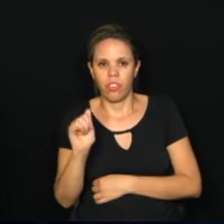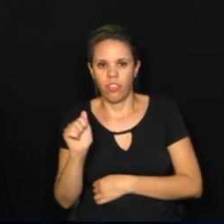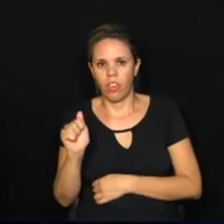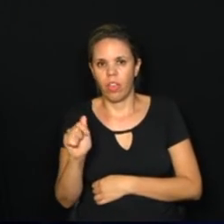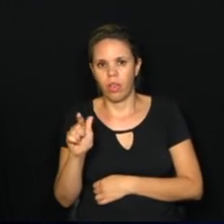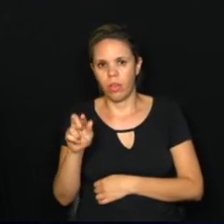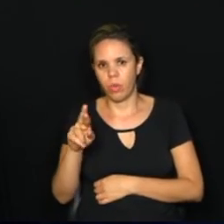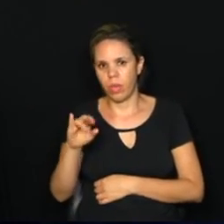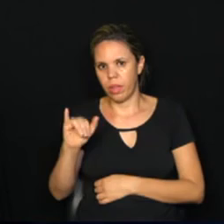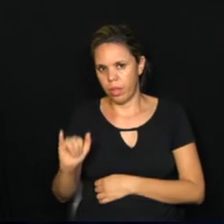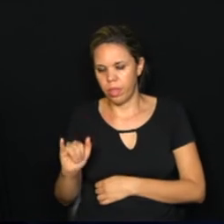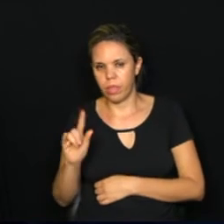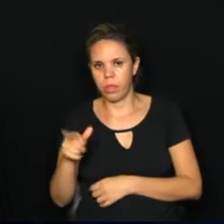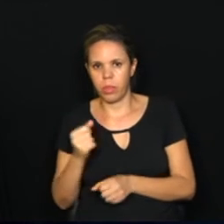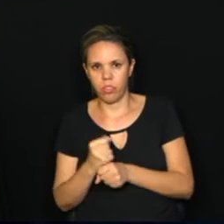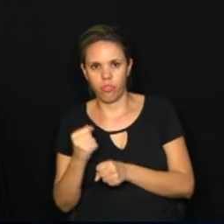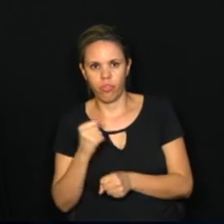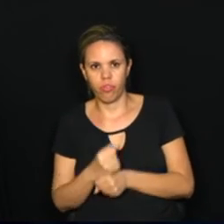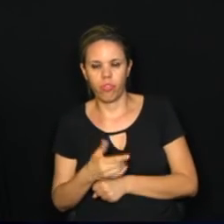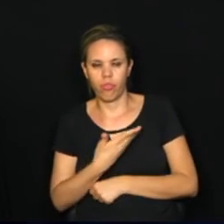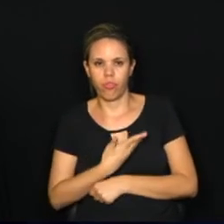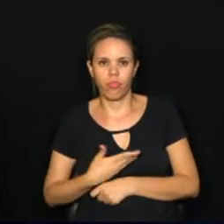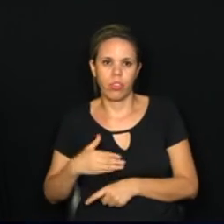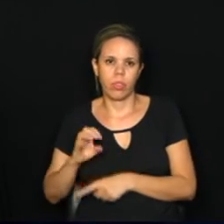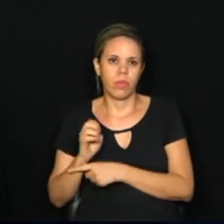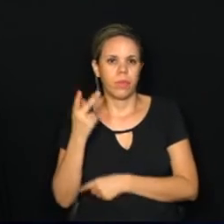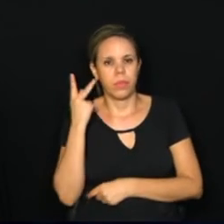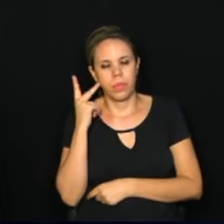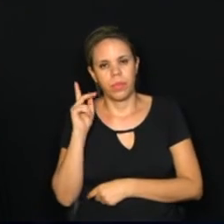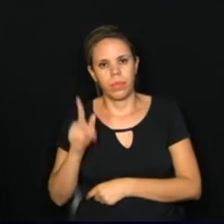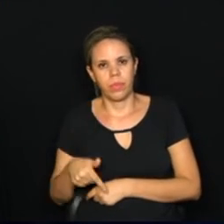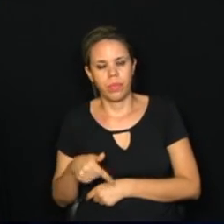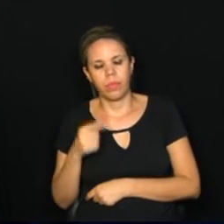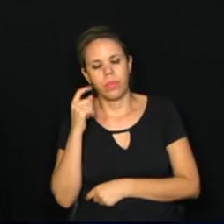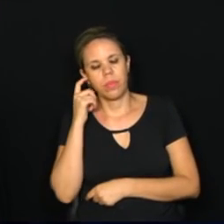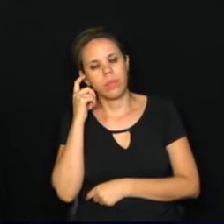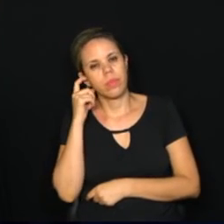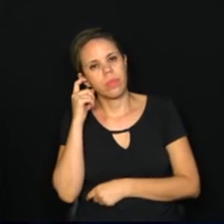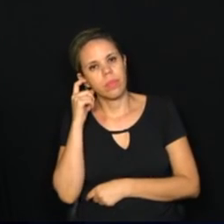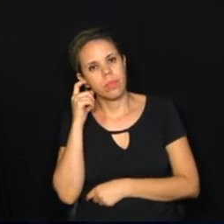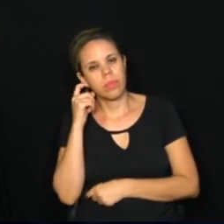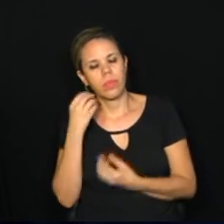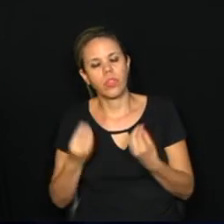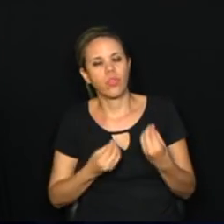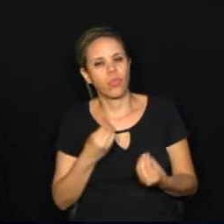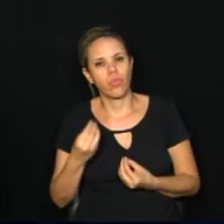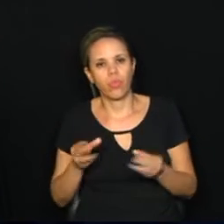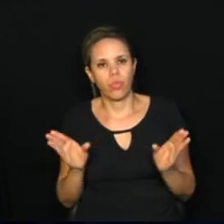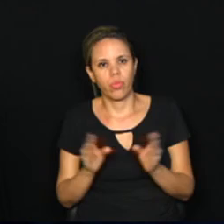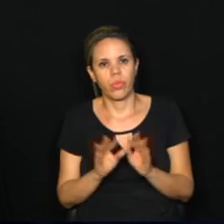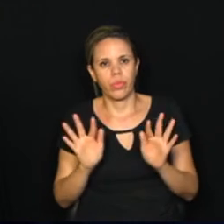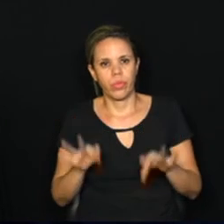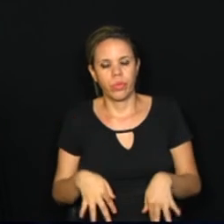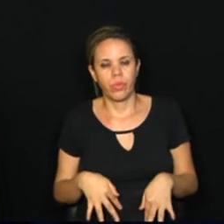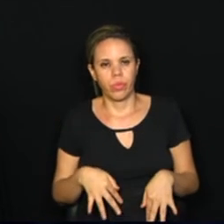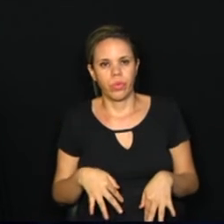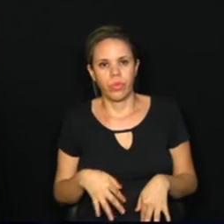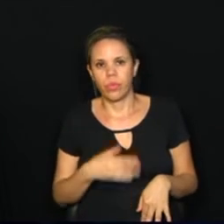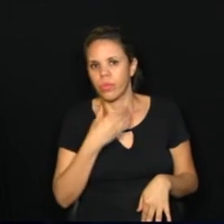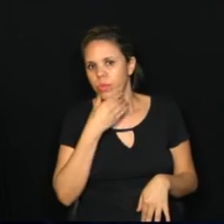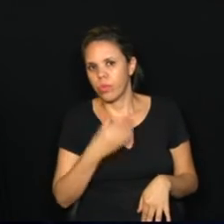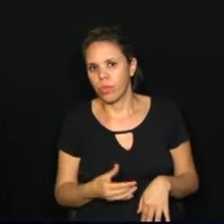já está em construção pelo governo do estado de São Paulo, com a previsão de finalização dele para dezembro